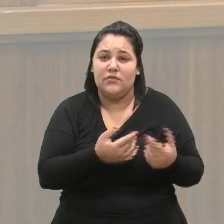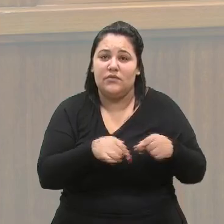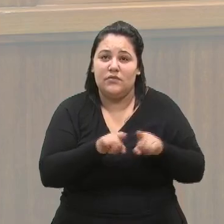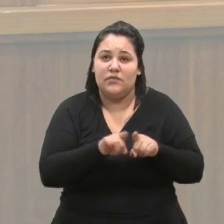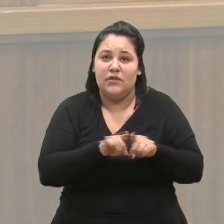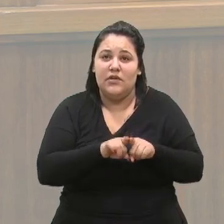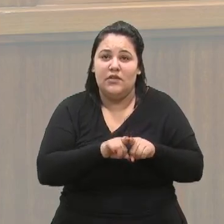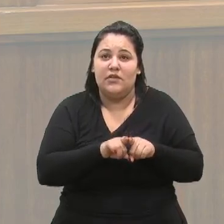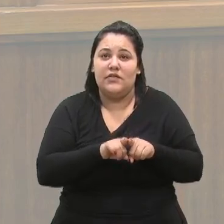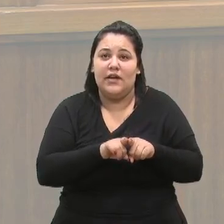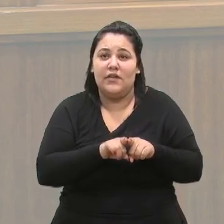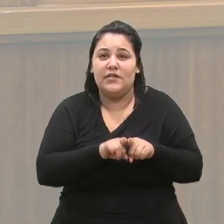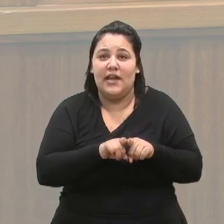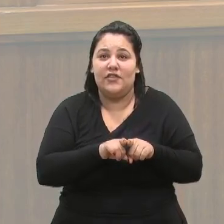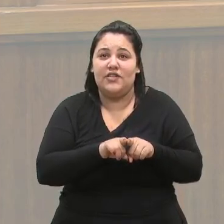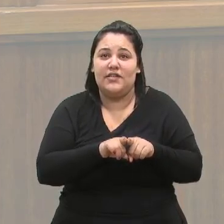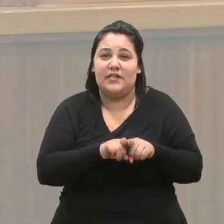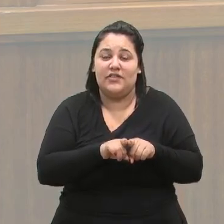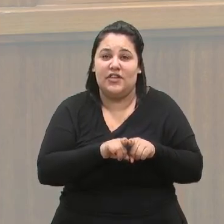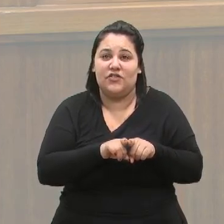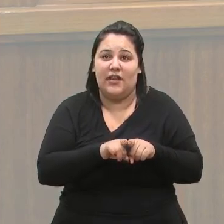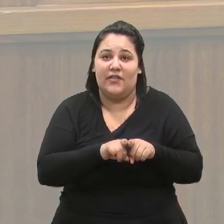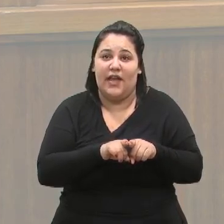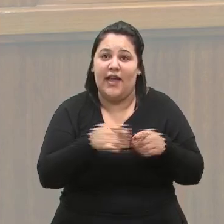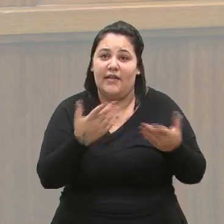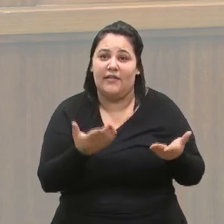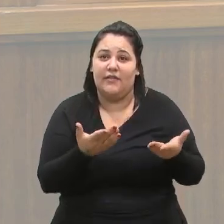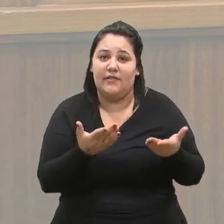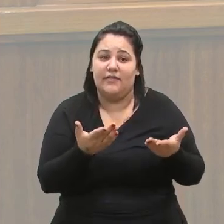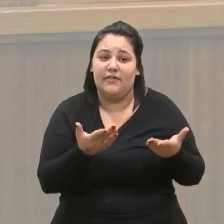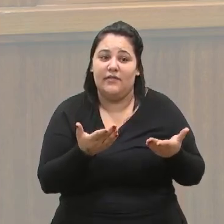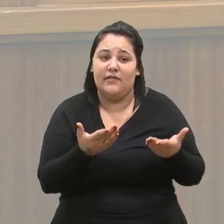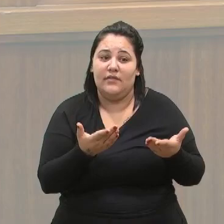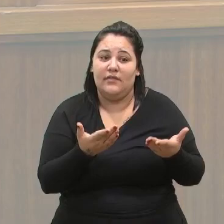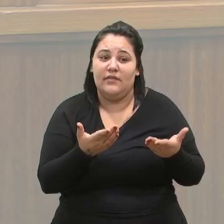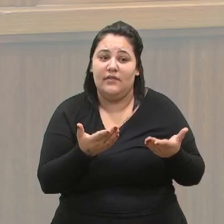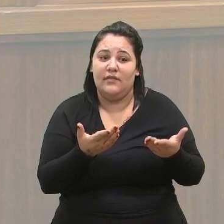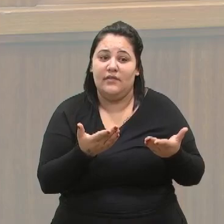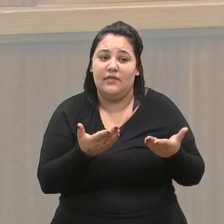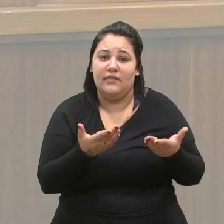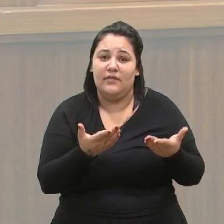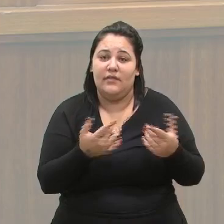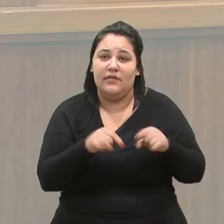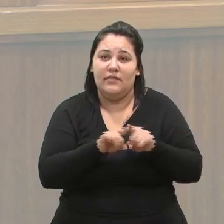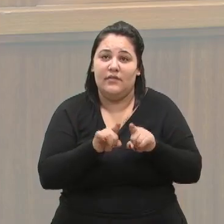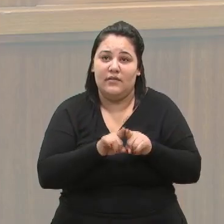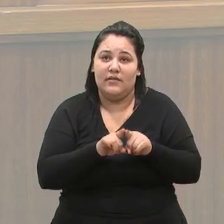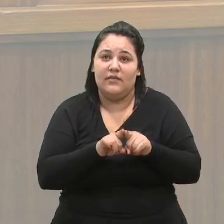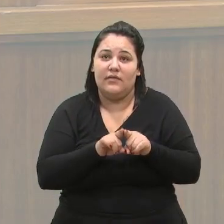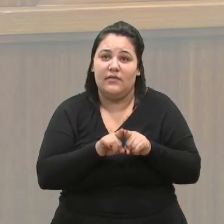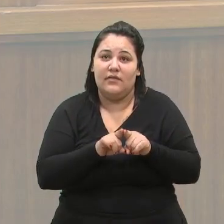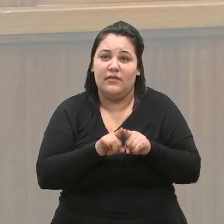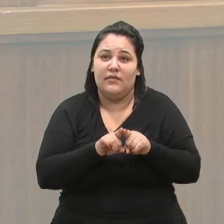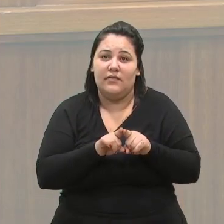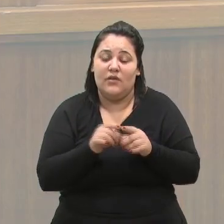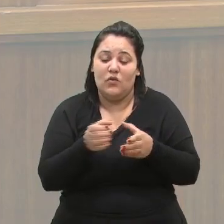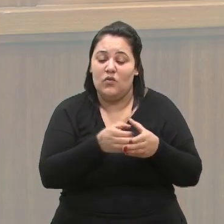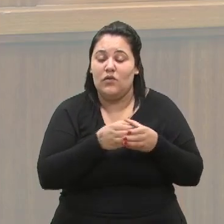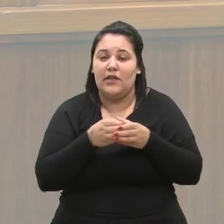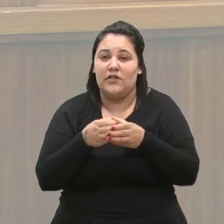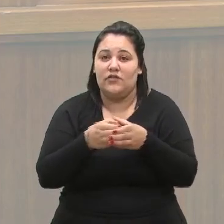né? Benefícios para os estudantes, mas também para a economia do nosso